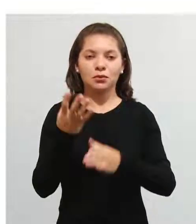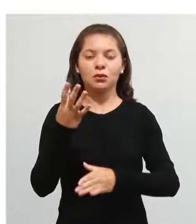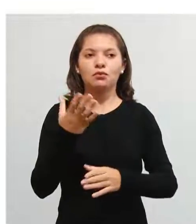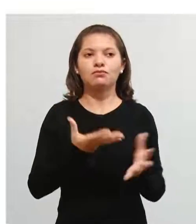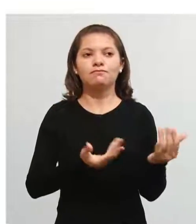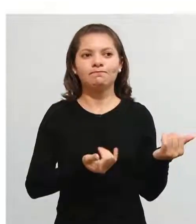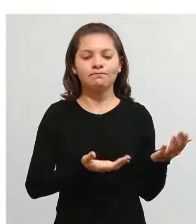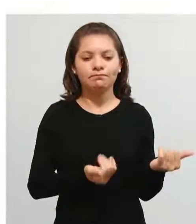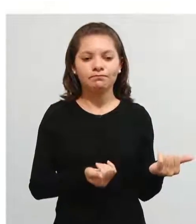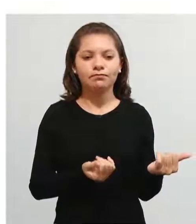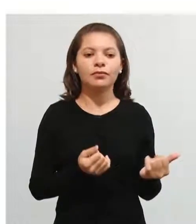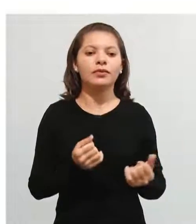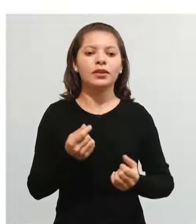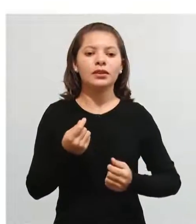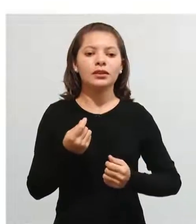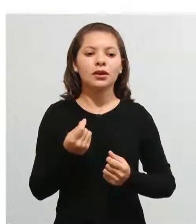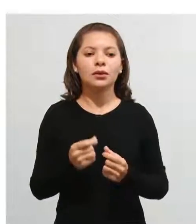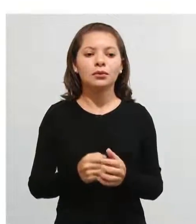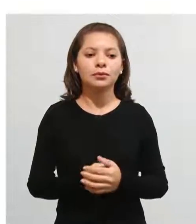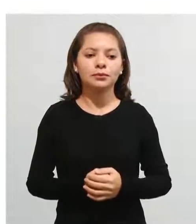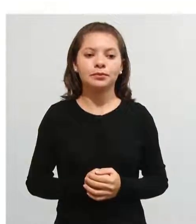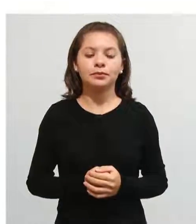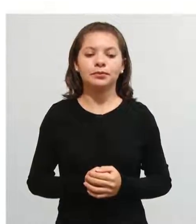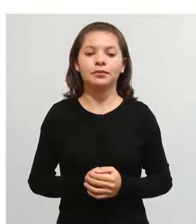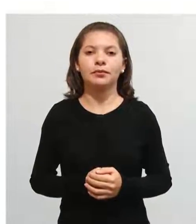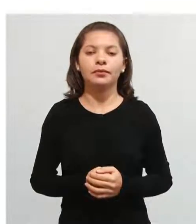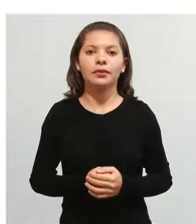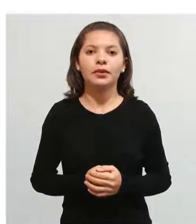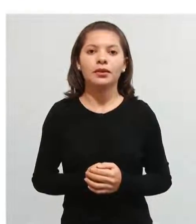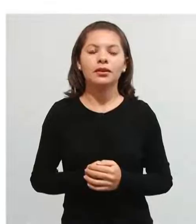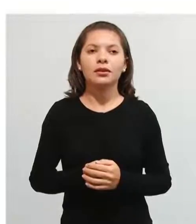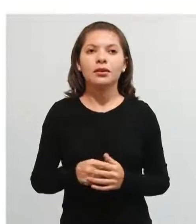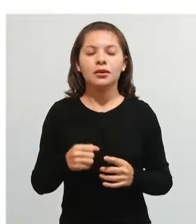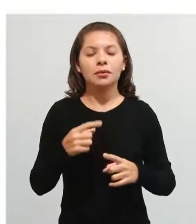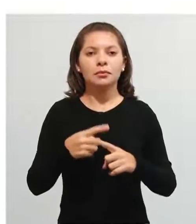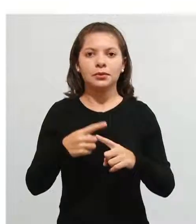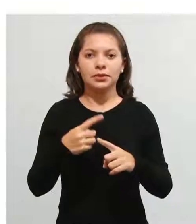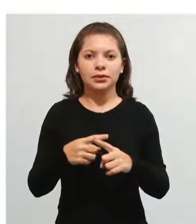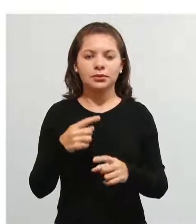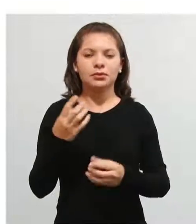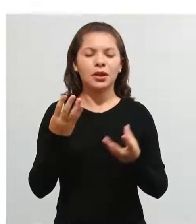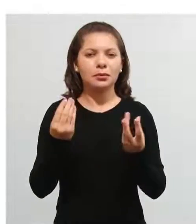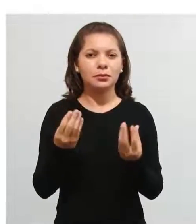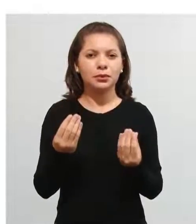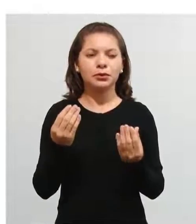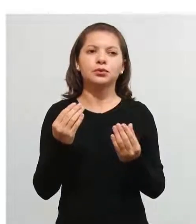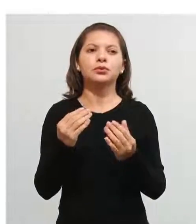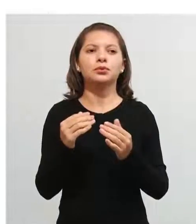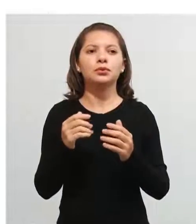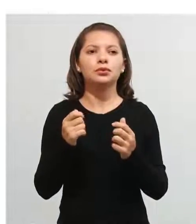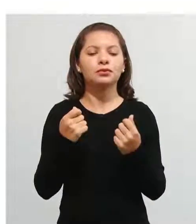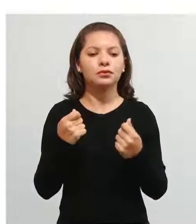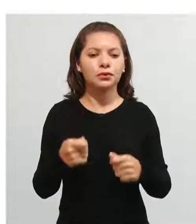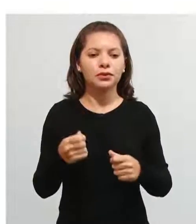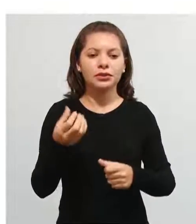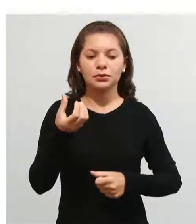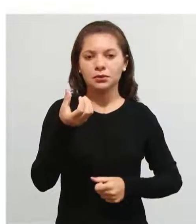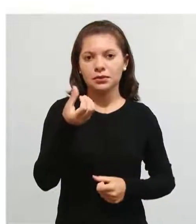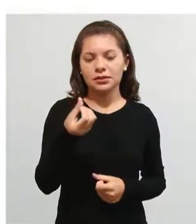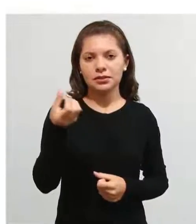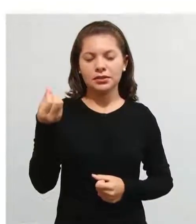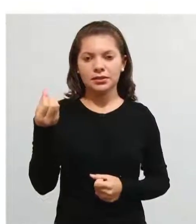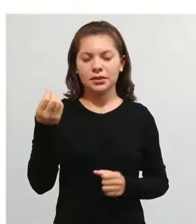Então, por meio dessa questão inflacionária, que era muito forte lá em 66, o